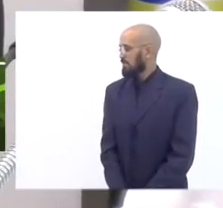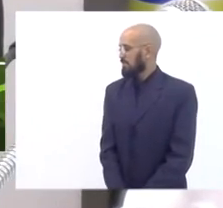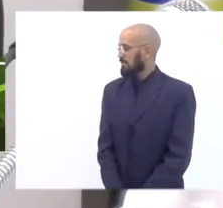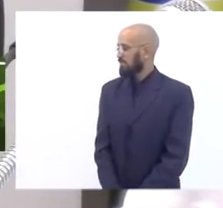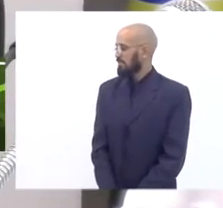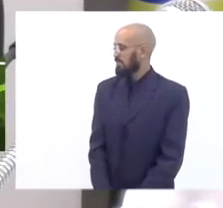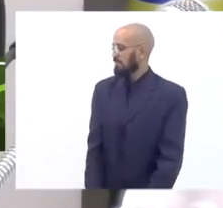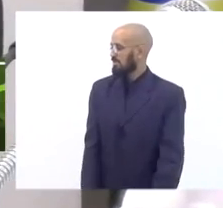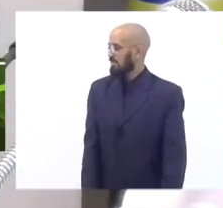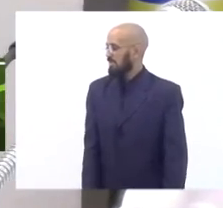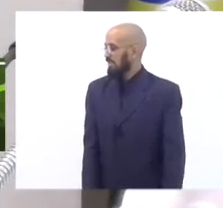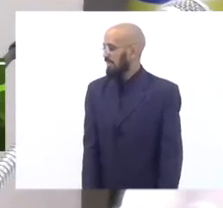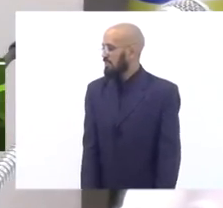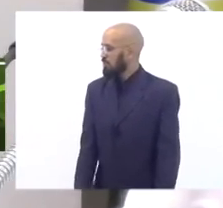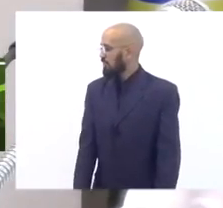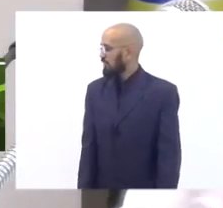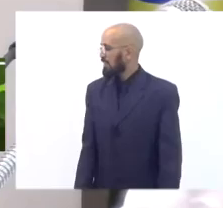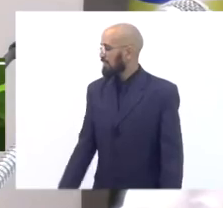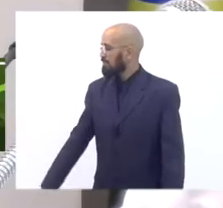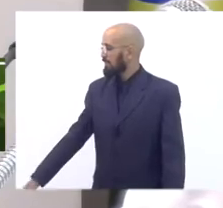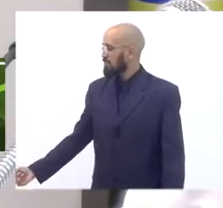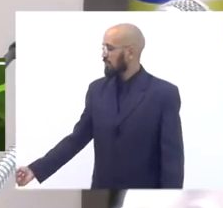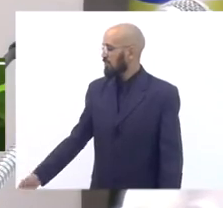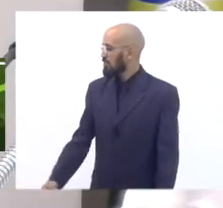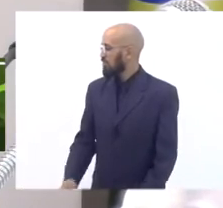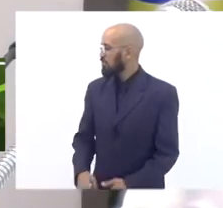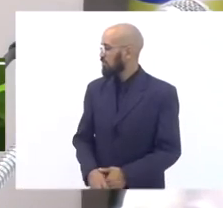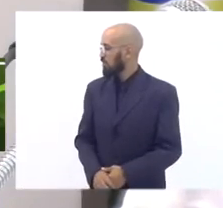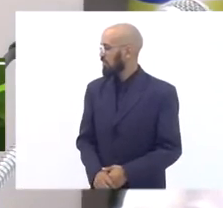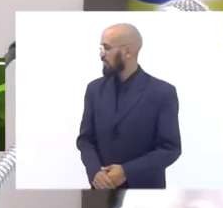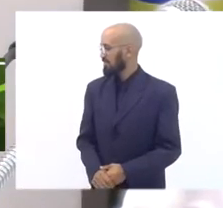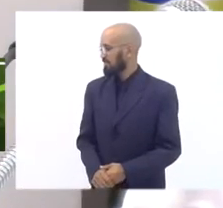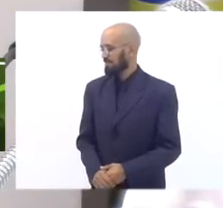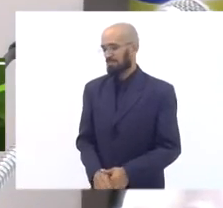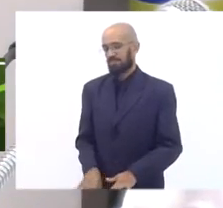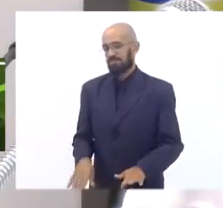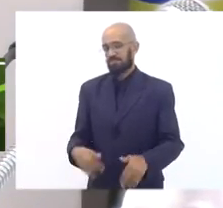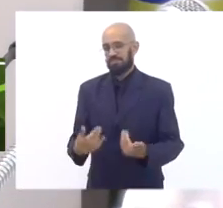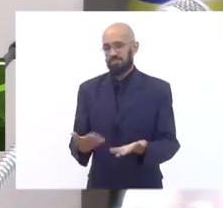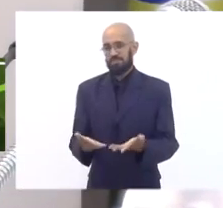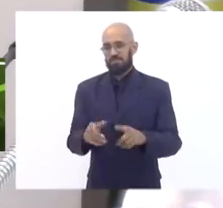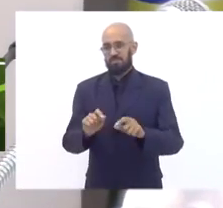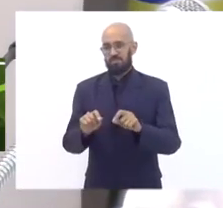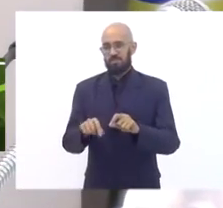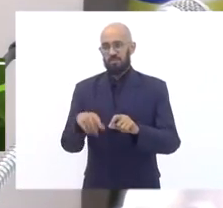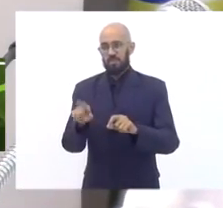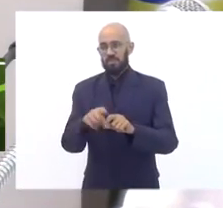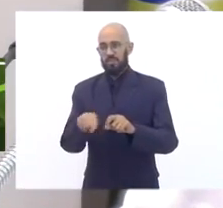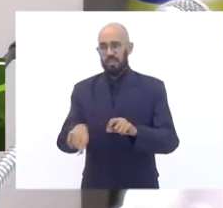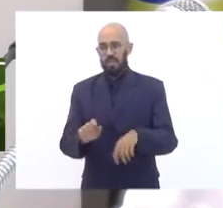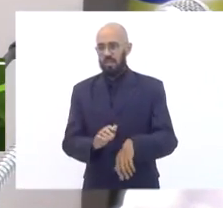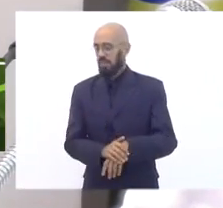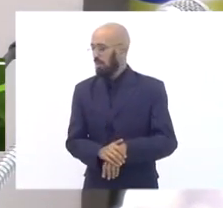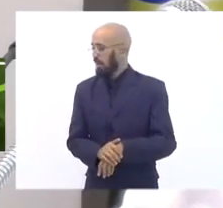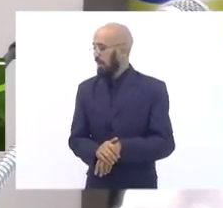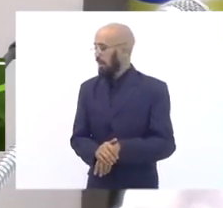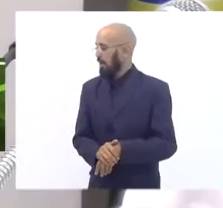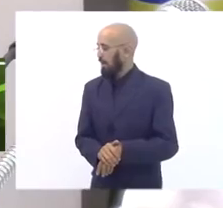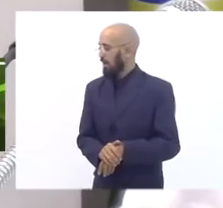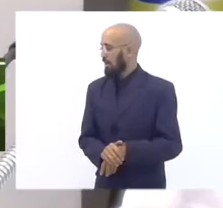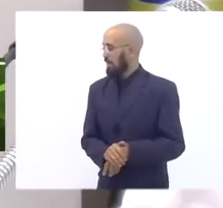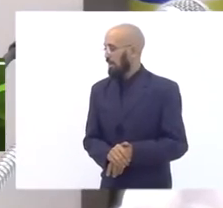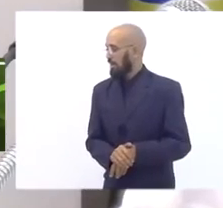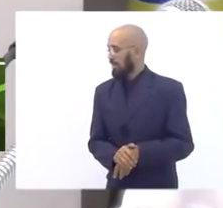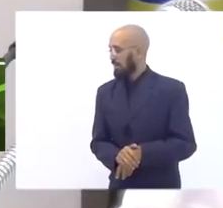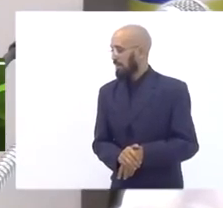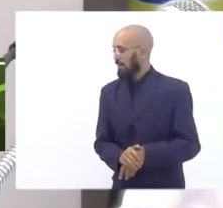daí. Então, é por isso que eu digo, Zetrans tem que, olha, suspender, cancelar. É isso daí. Ou cancela. Se